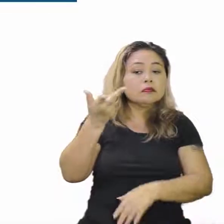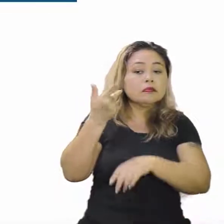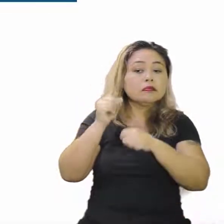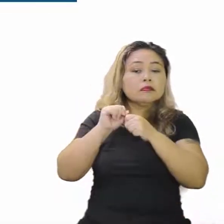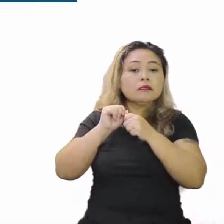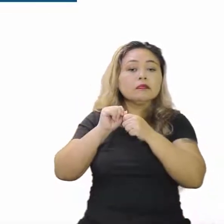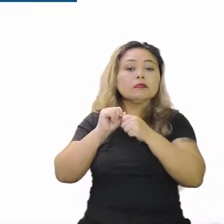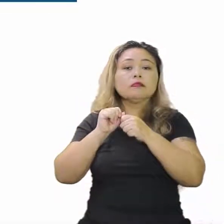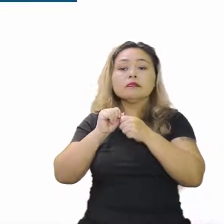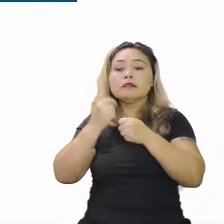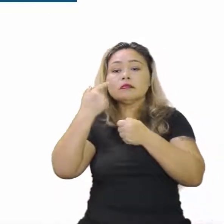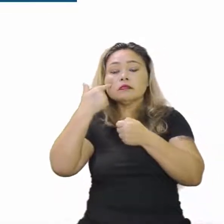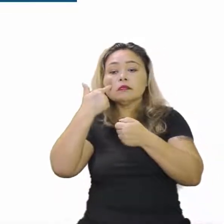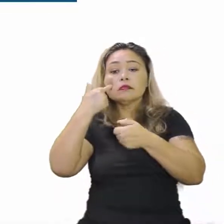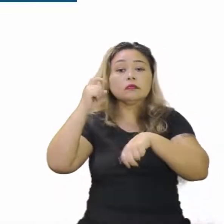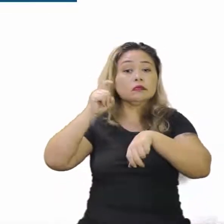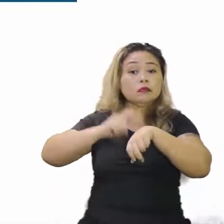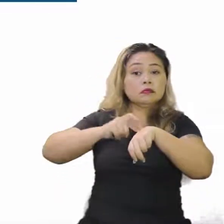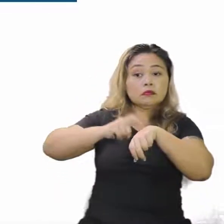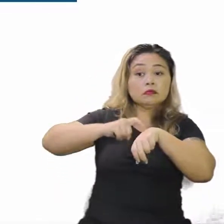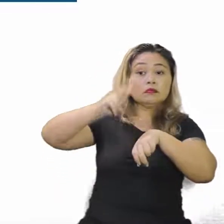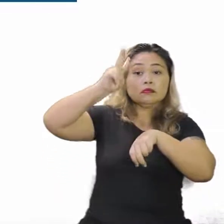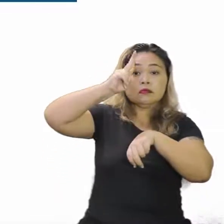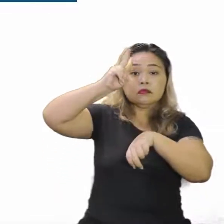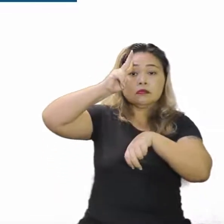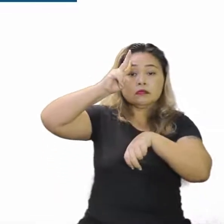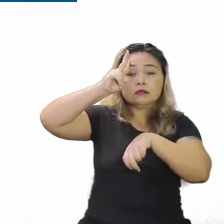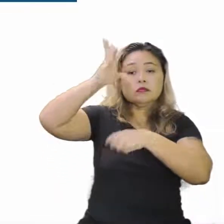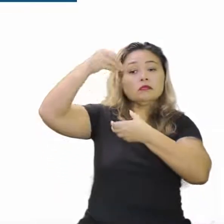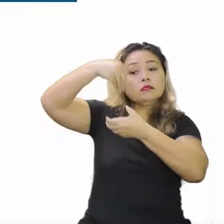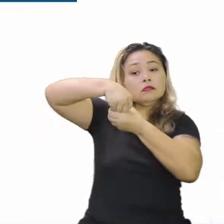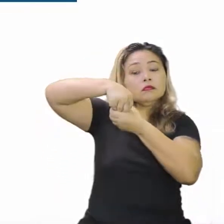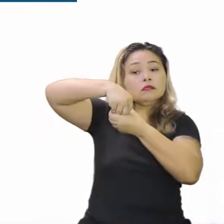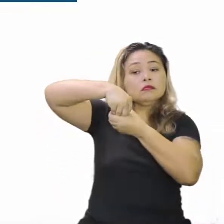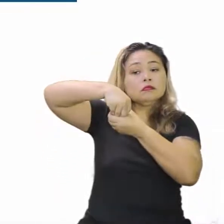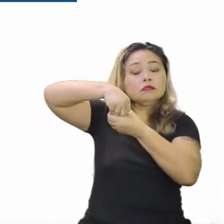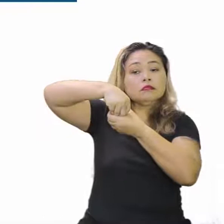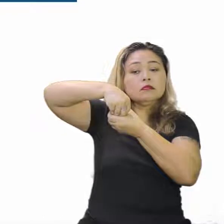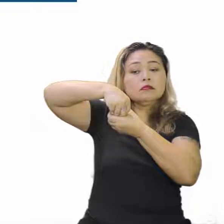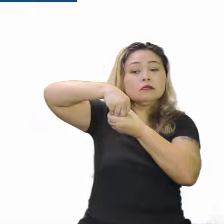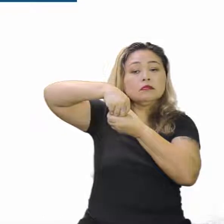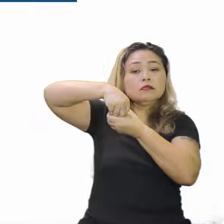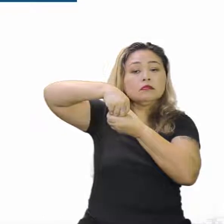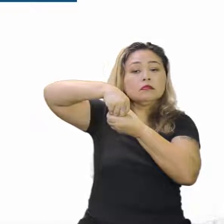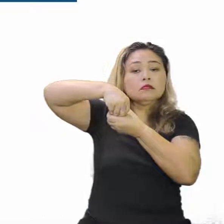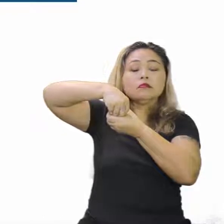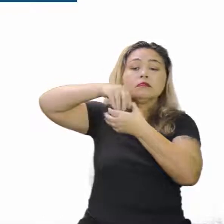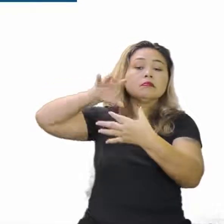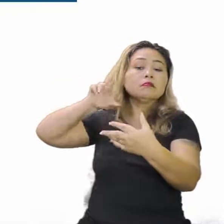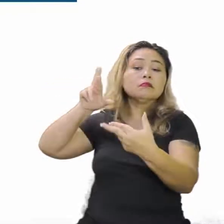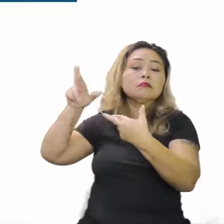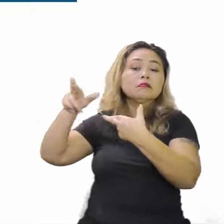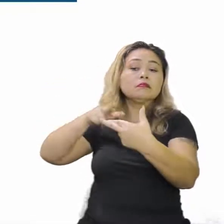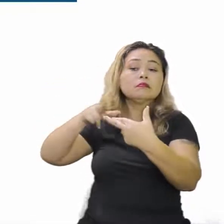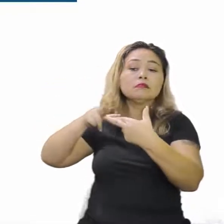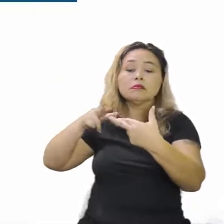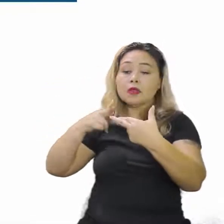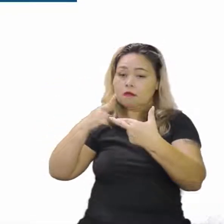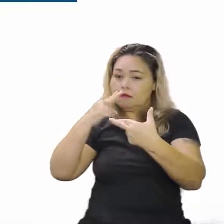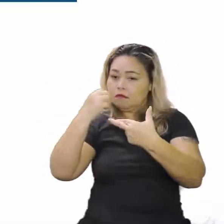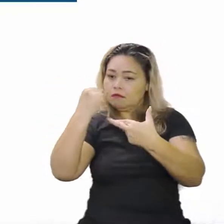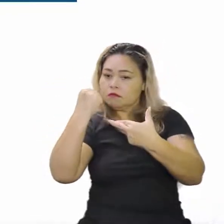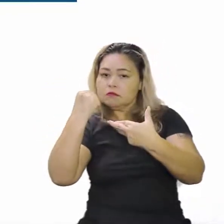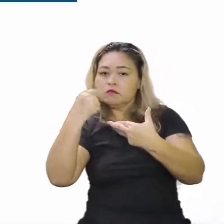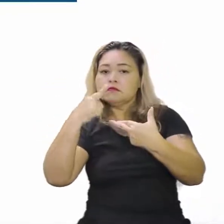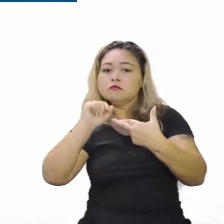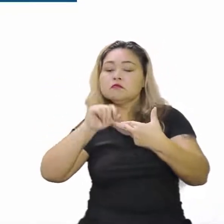desta análise desse tempo histórico dentro de uma relação de poder